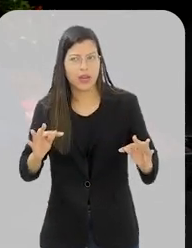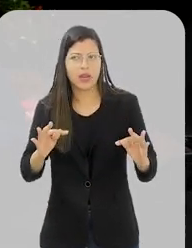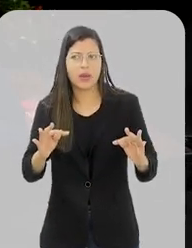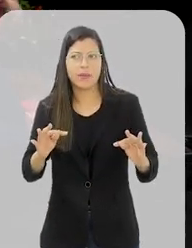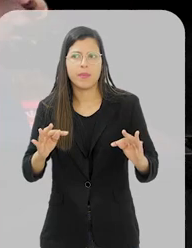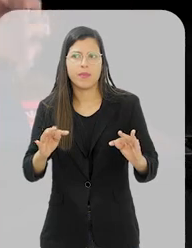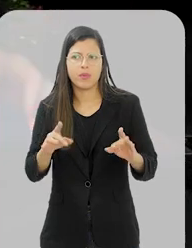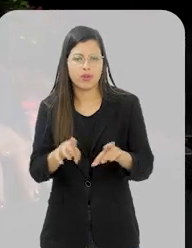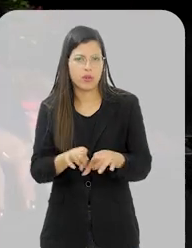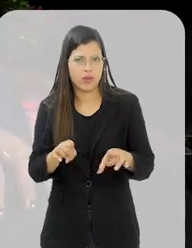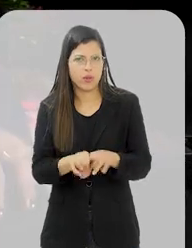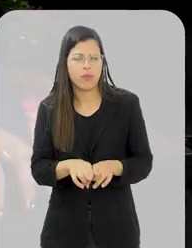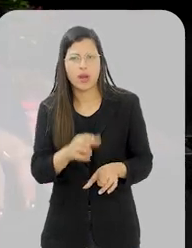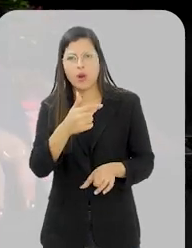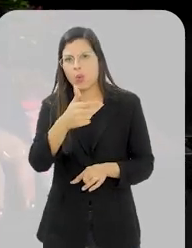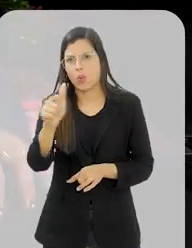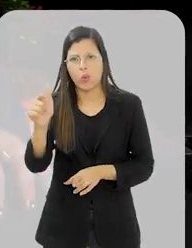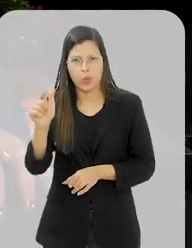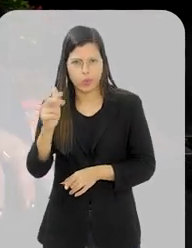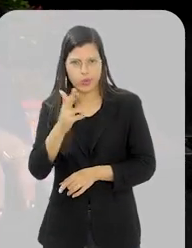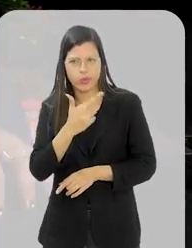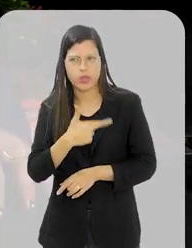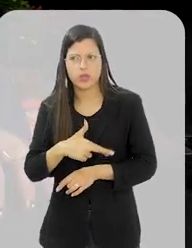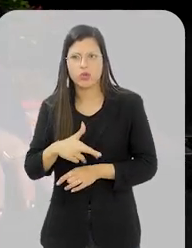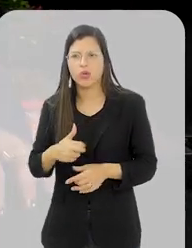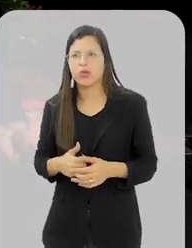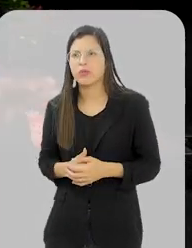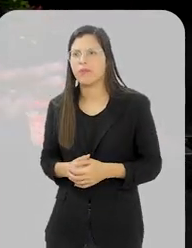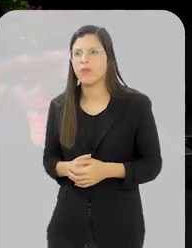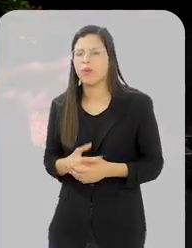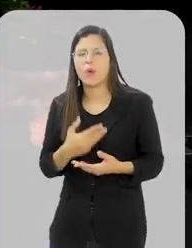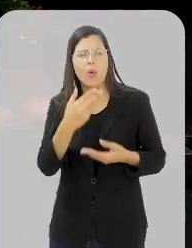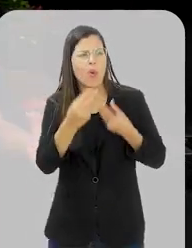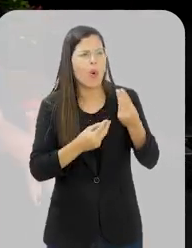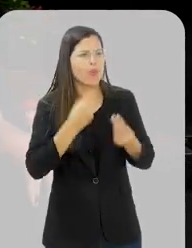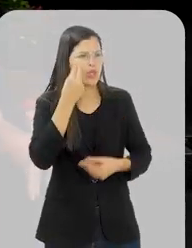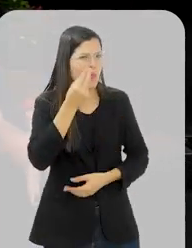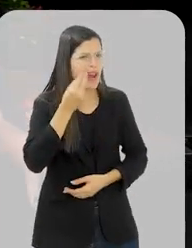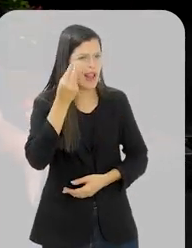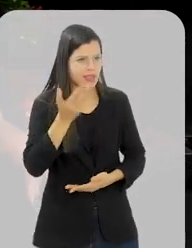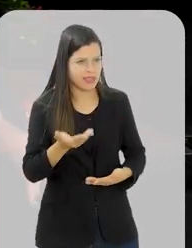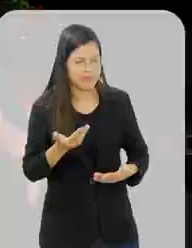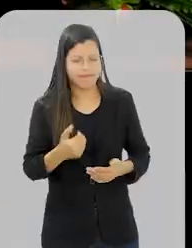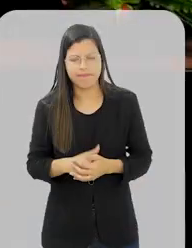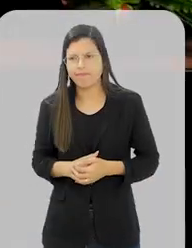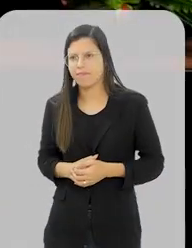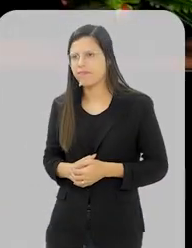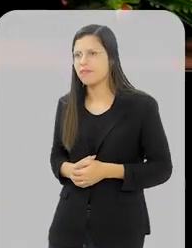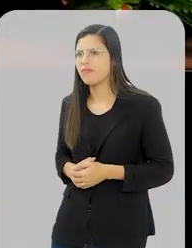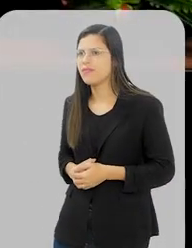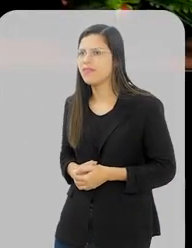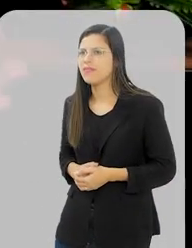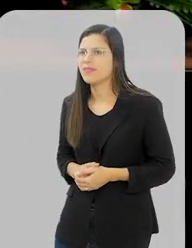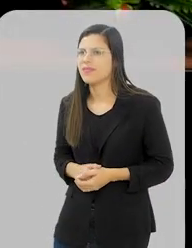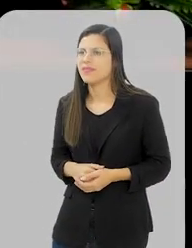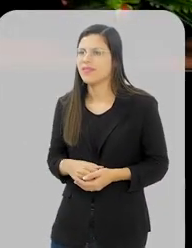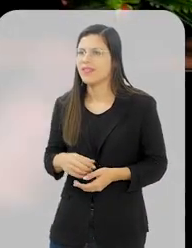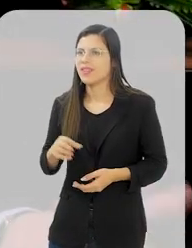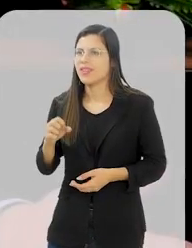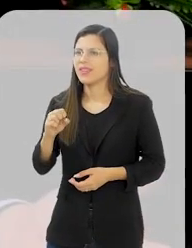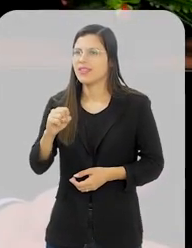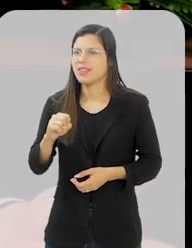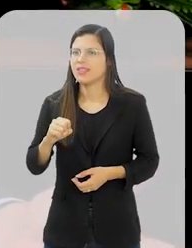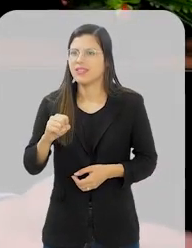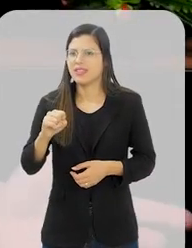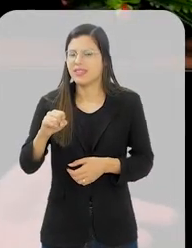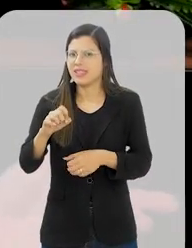e as casas eh eh religiosas como é que tá sendo essa experiência bom e eu vou se eu tiver tempo eu vou